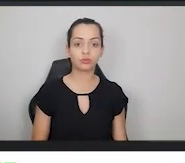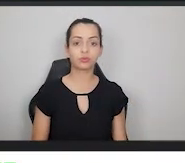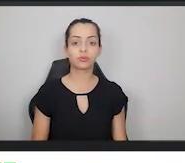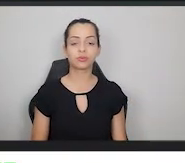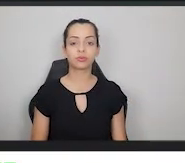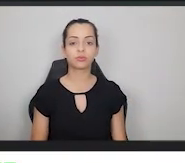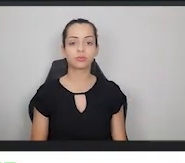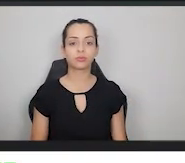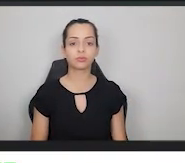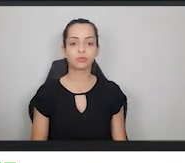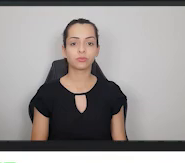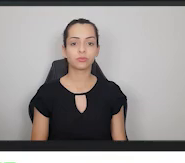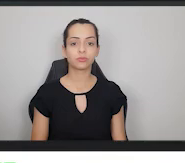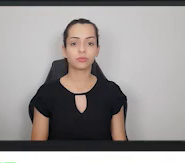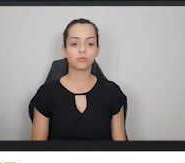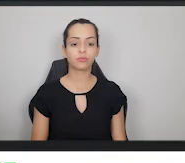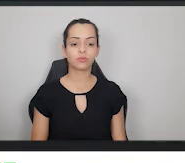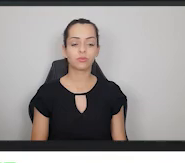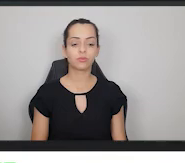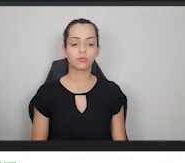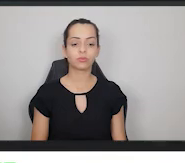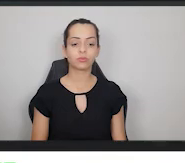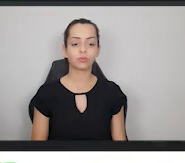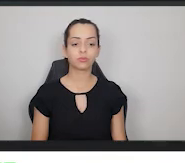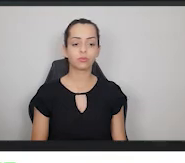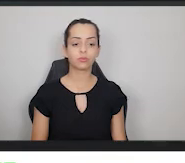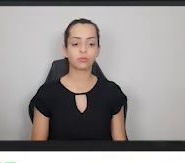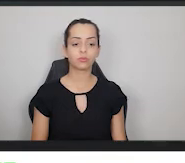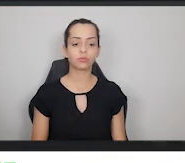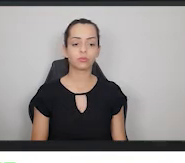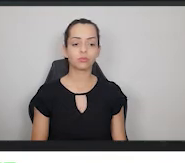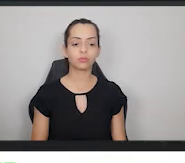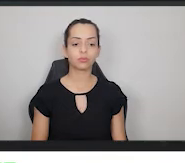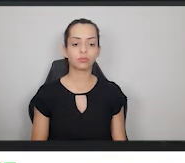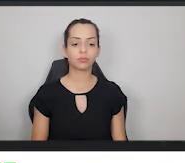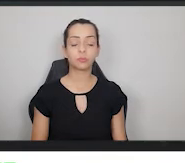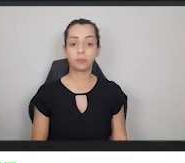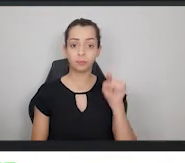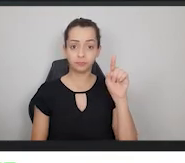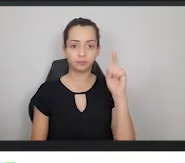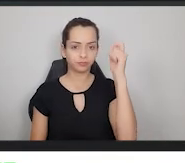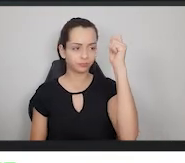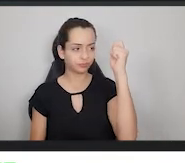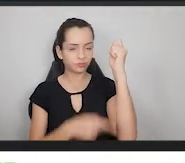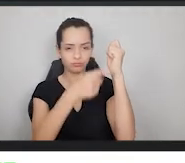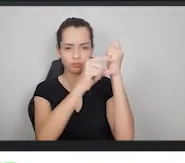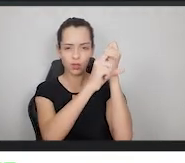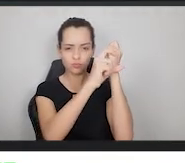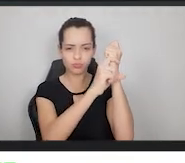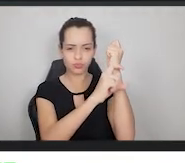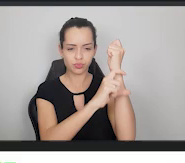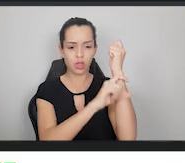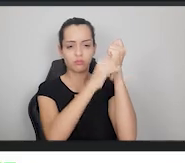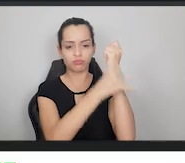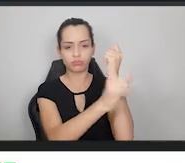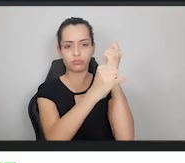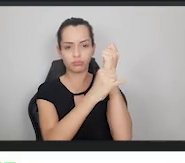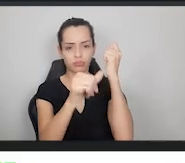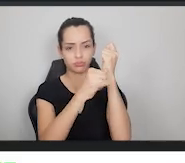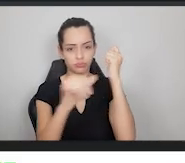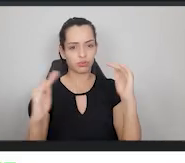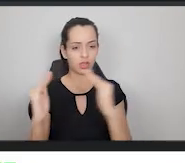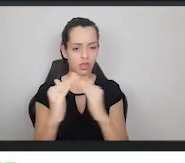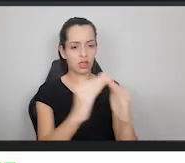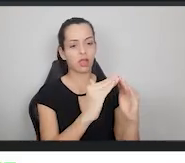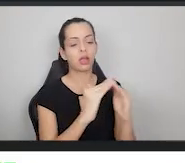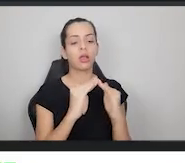o fechamento primário e o fechamento secundário, aqui nós temos uma estrela aterrada. Então, eu tenho entre A e neutro 127,